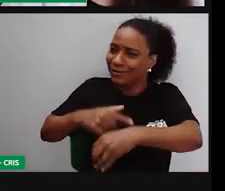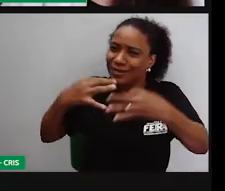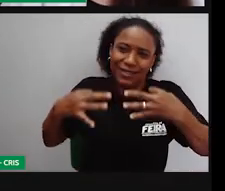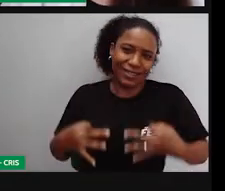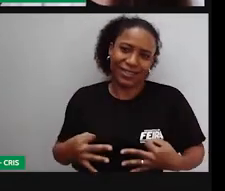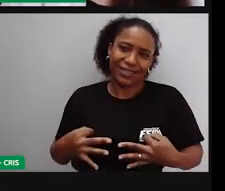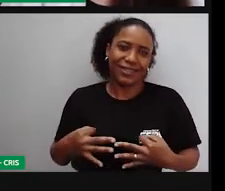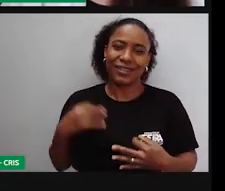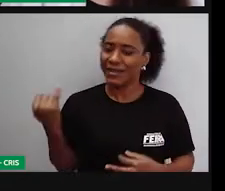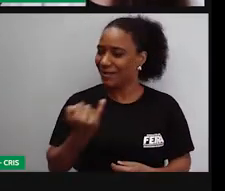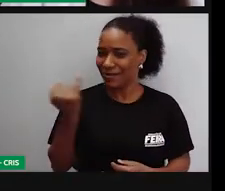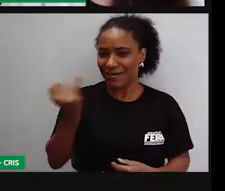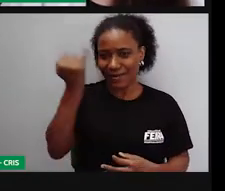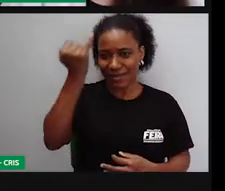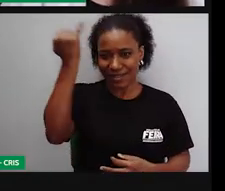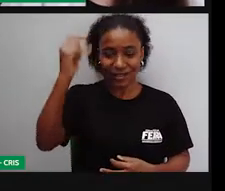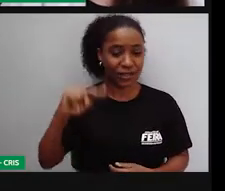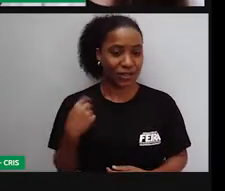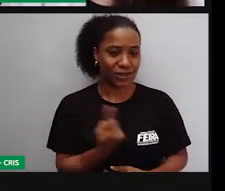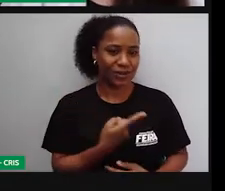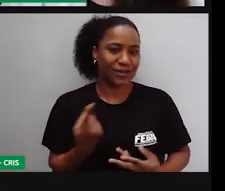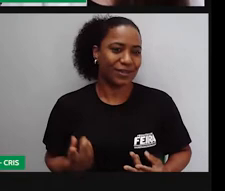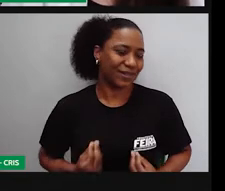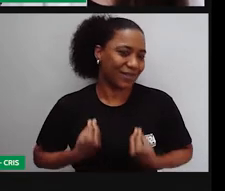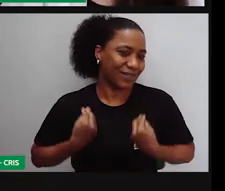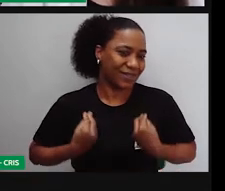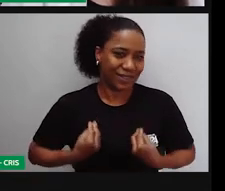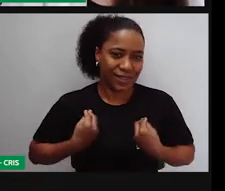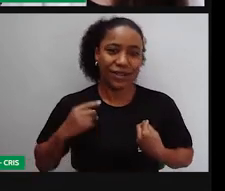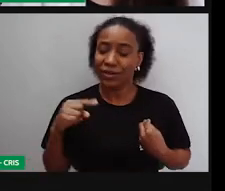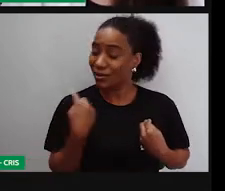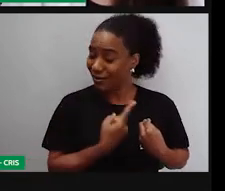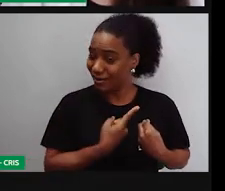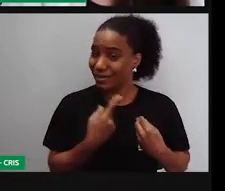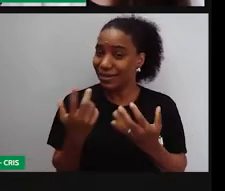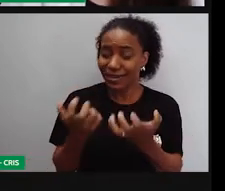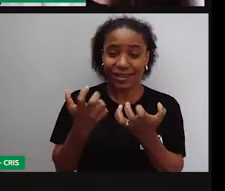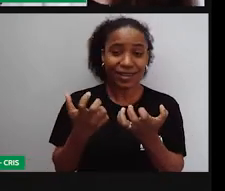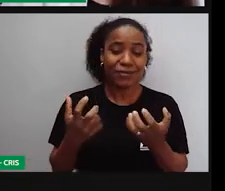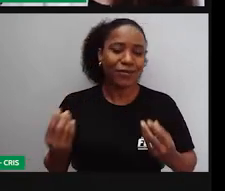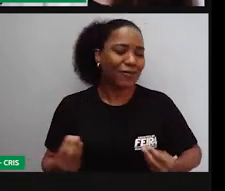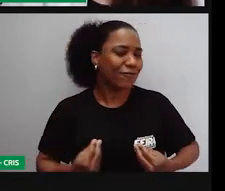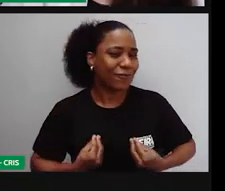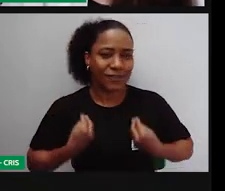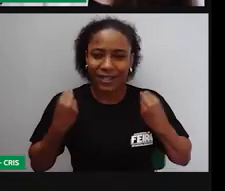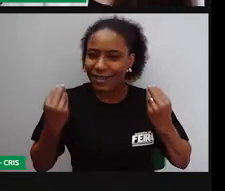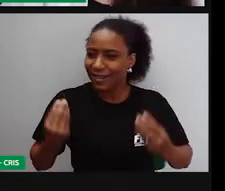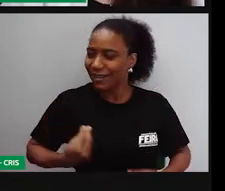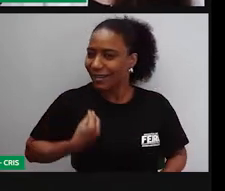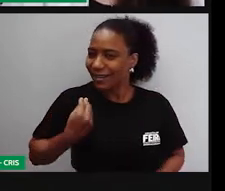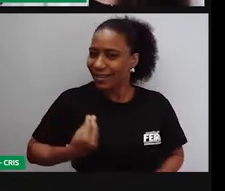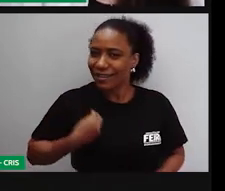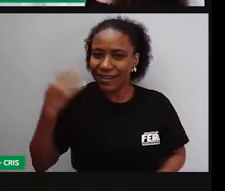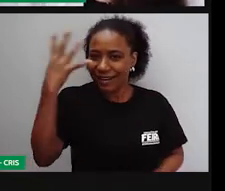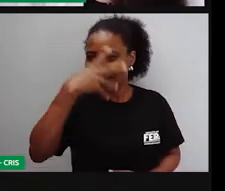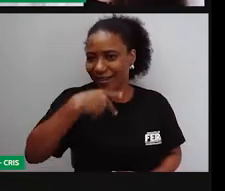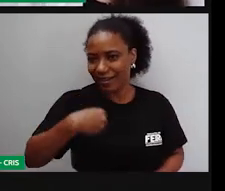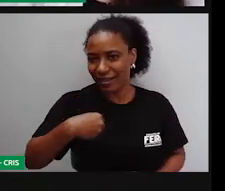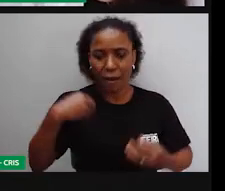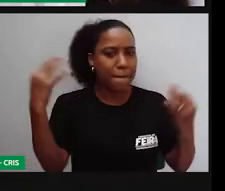humanos, só queremos a vida mais linda. Não somos perfeitos ainda.